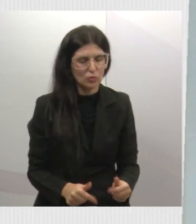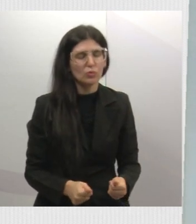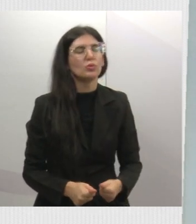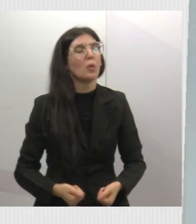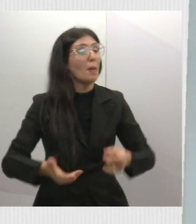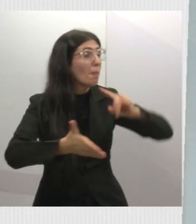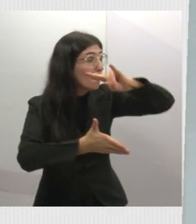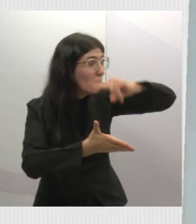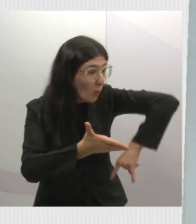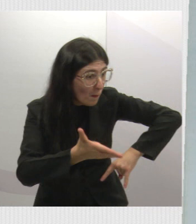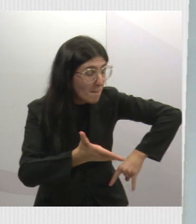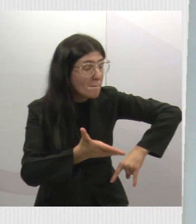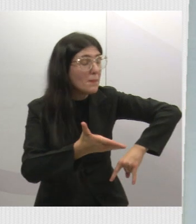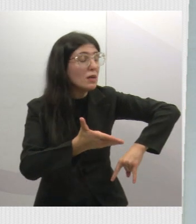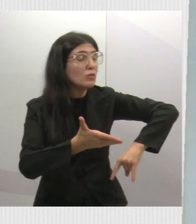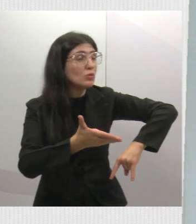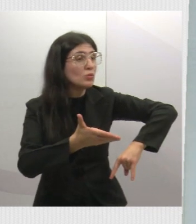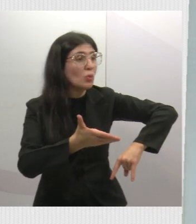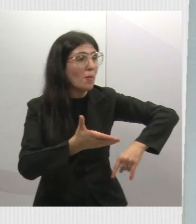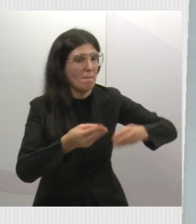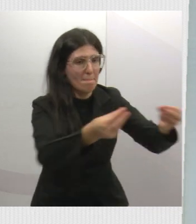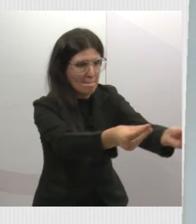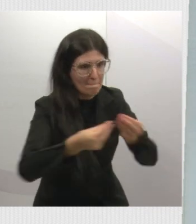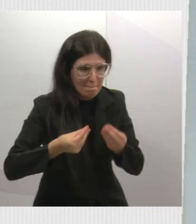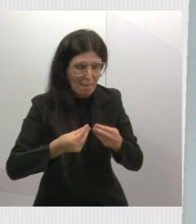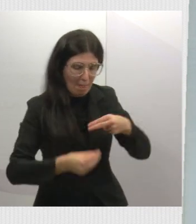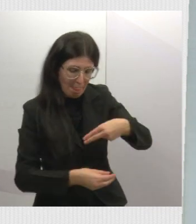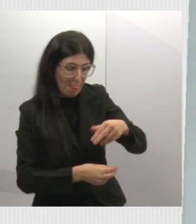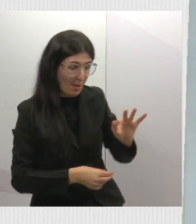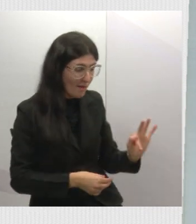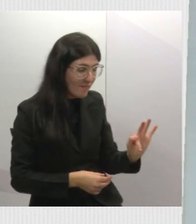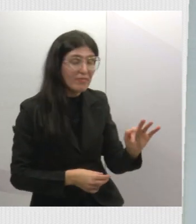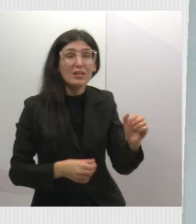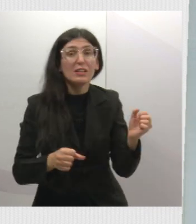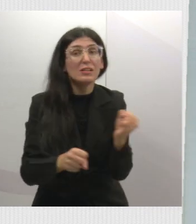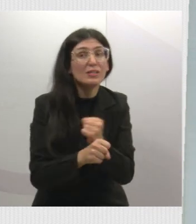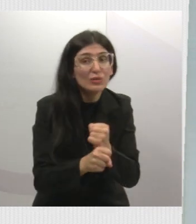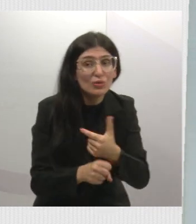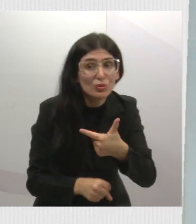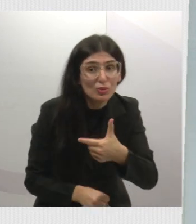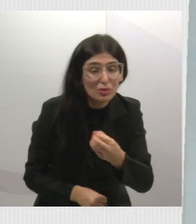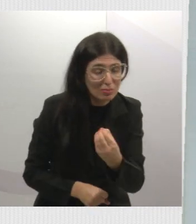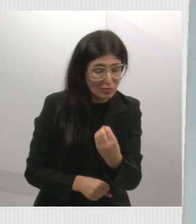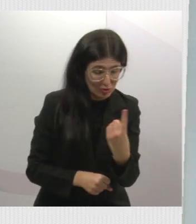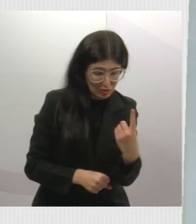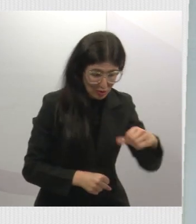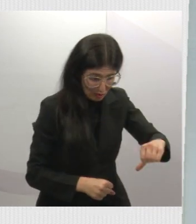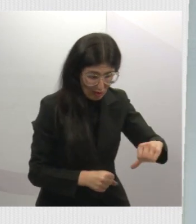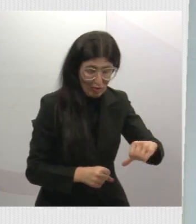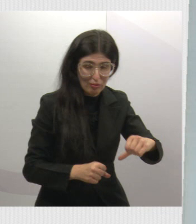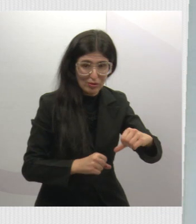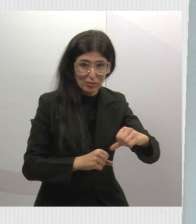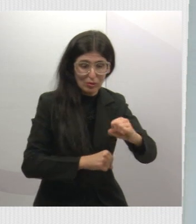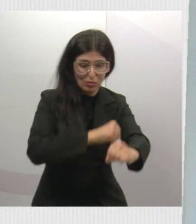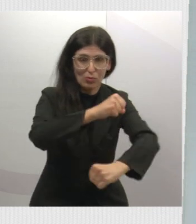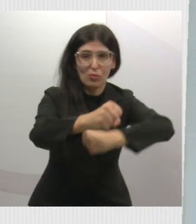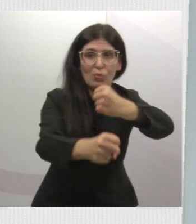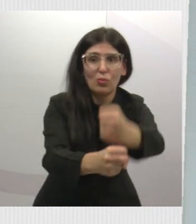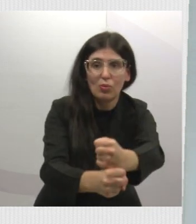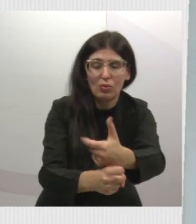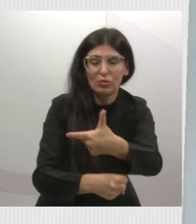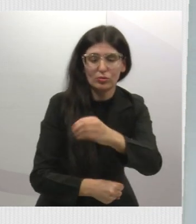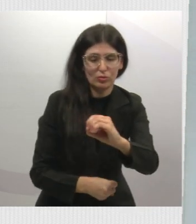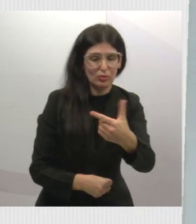processado na virada do exercício de 2019 para 2020,